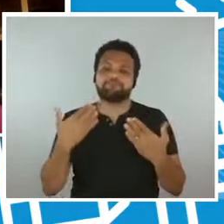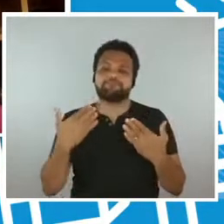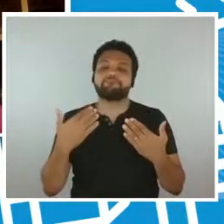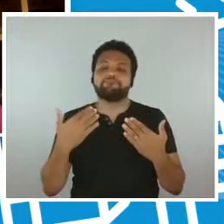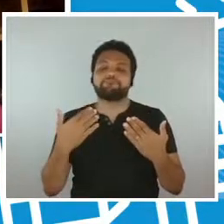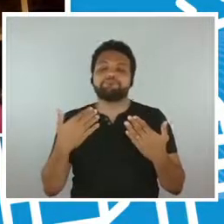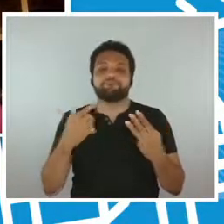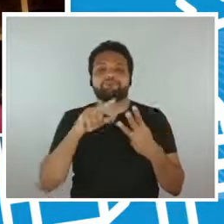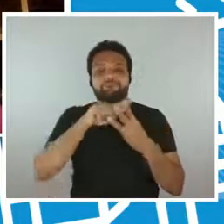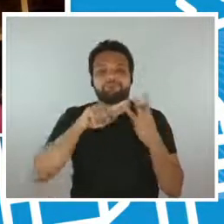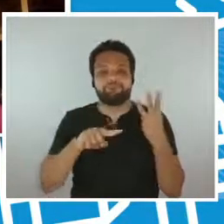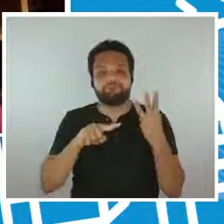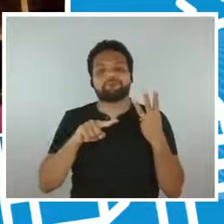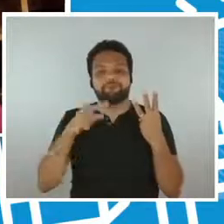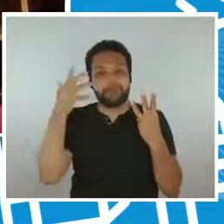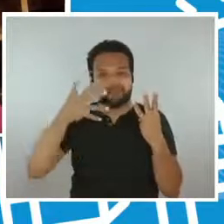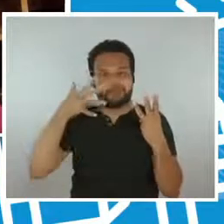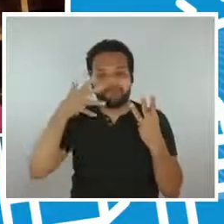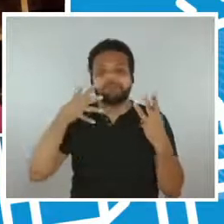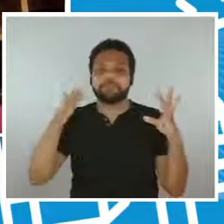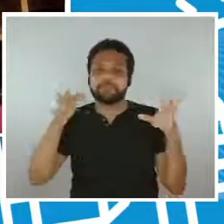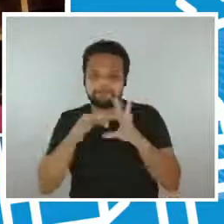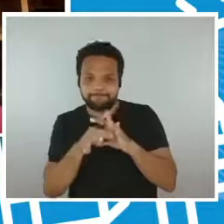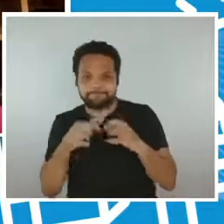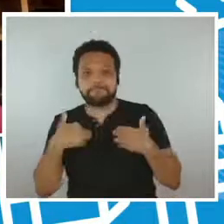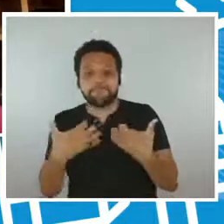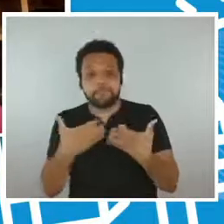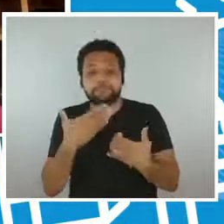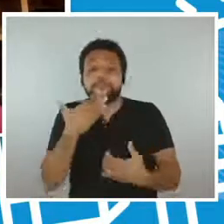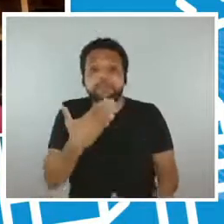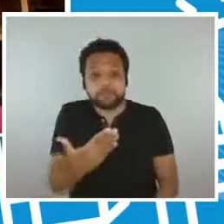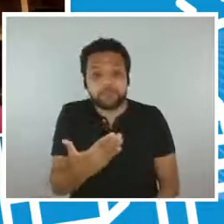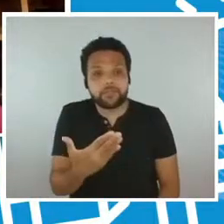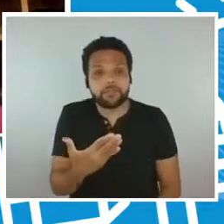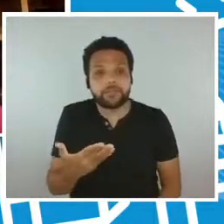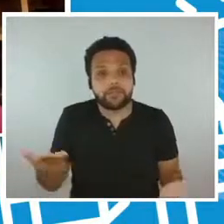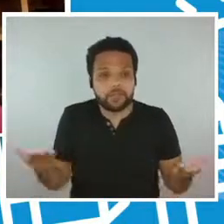agregador, e daí, assim, eu queria pedir realmente